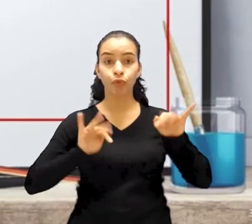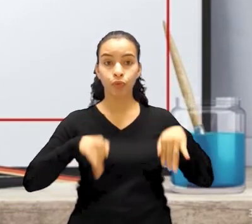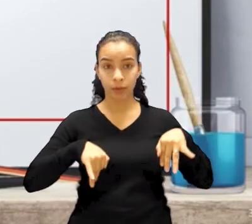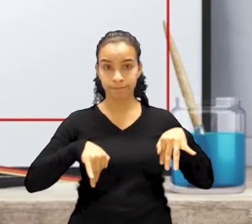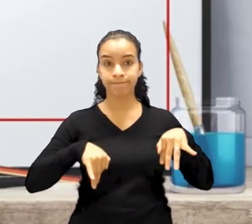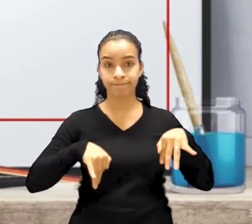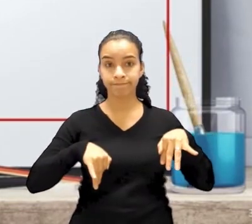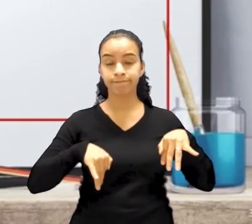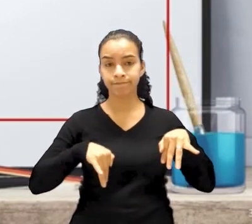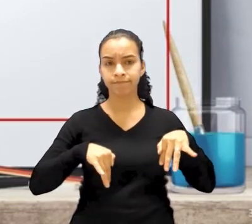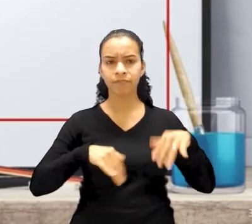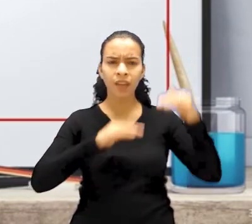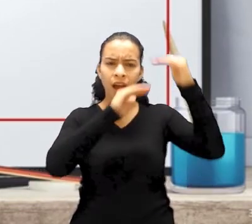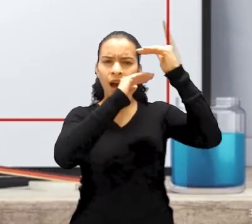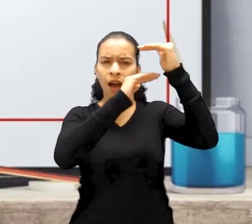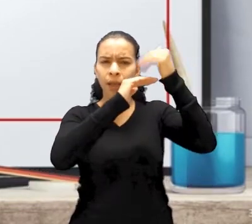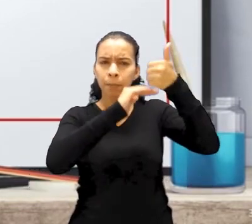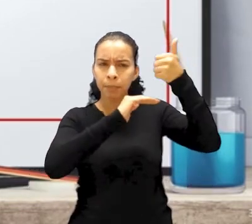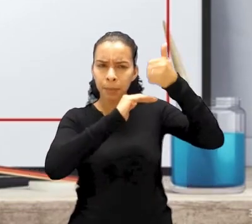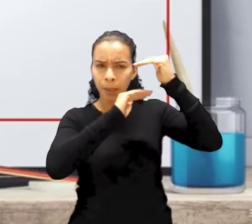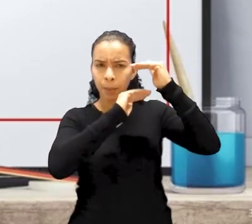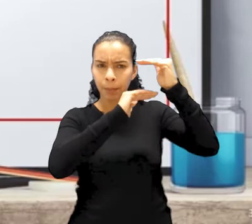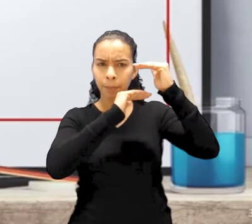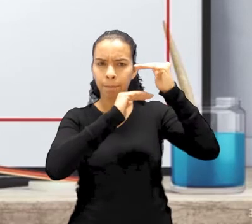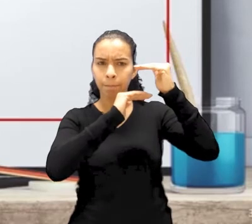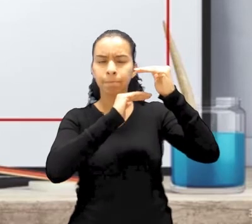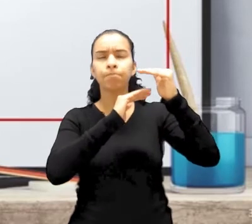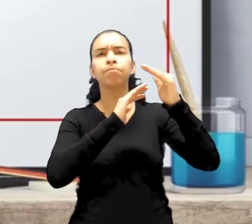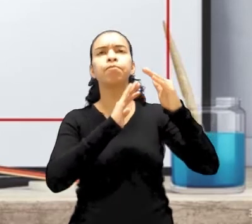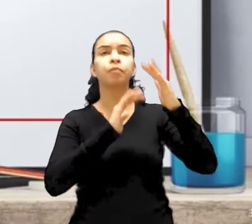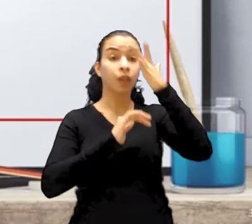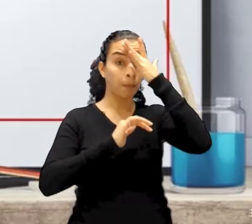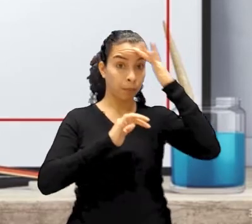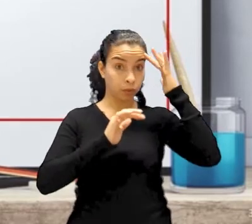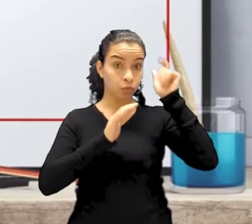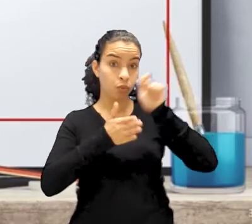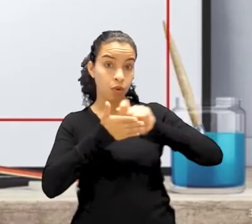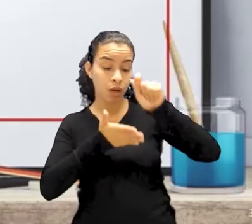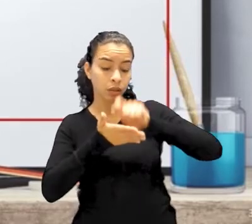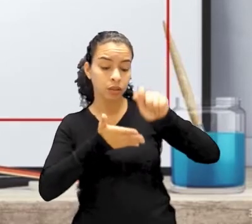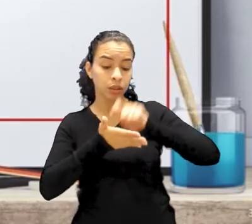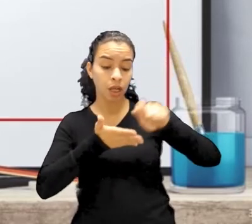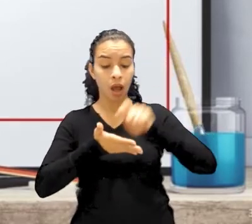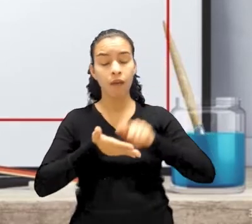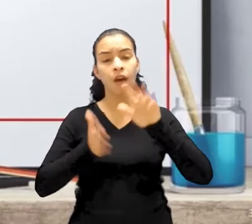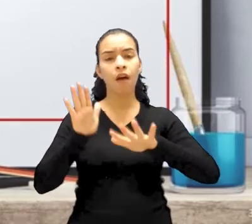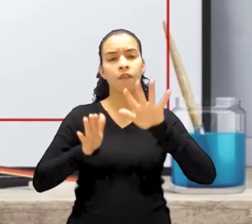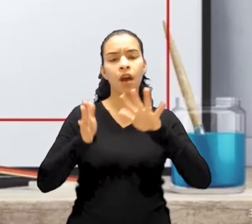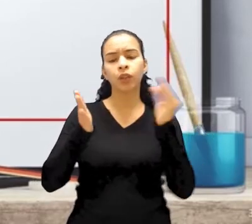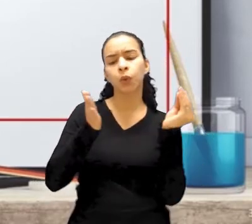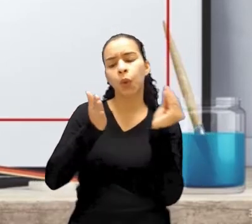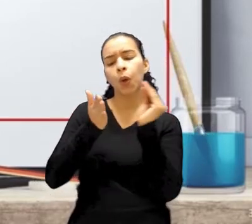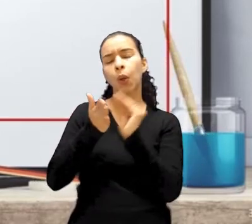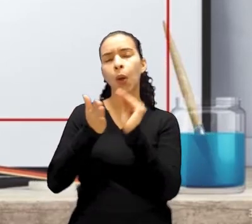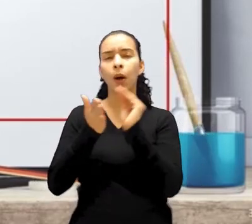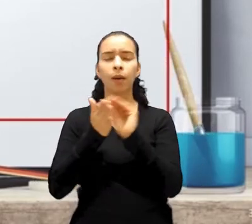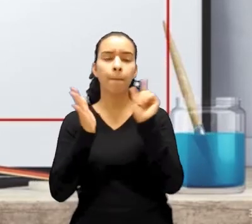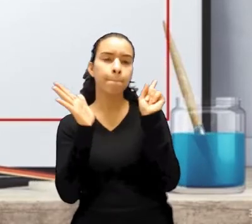né, que os escritores eles apresentem, às vezes, perguntas ou eles